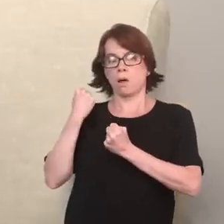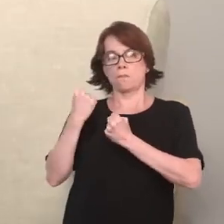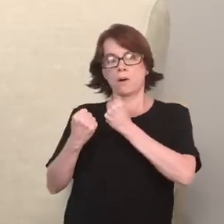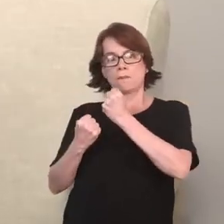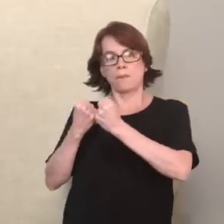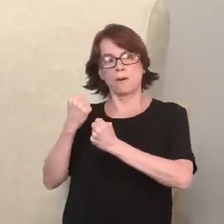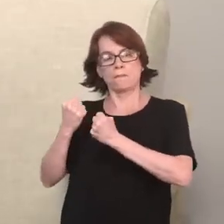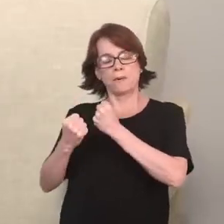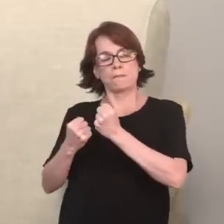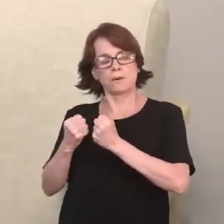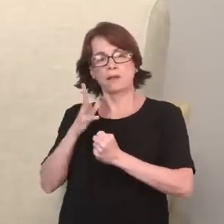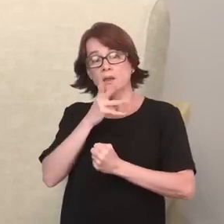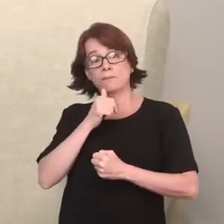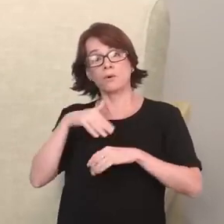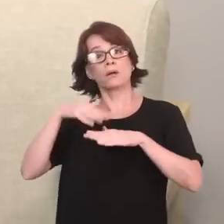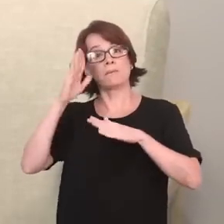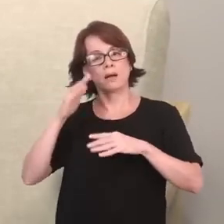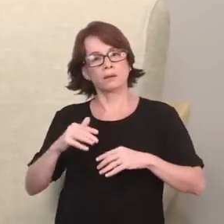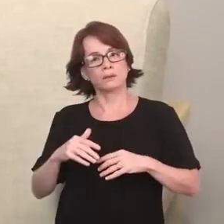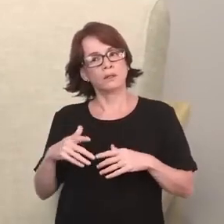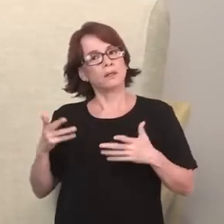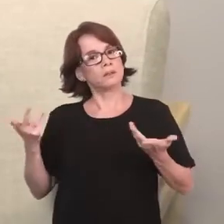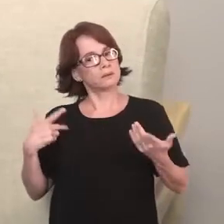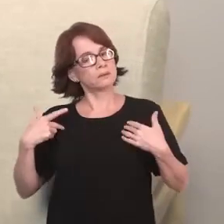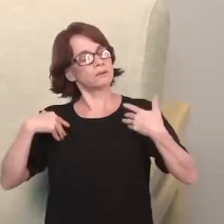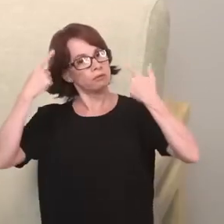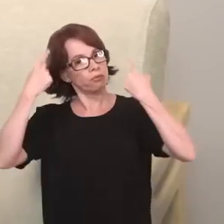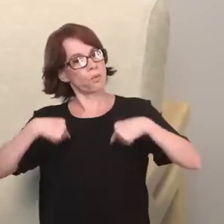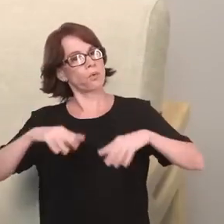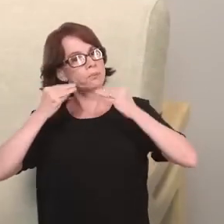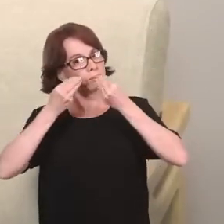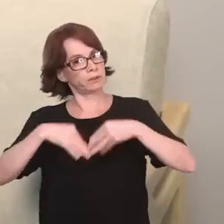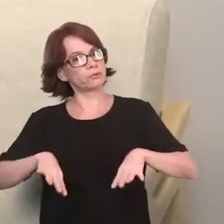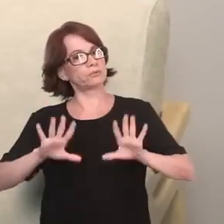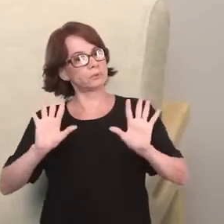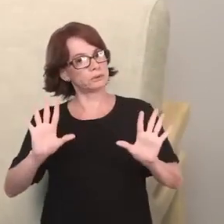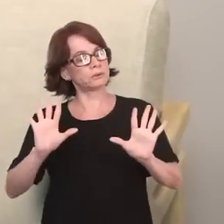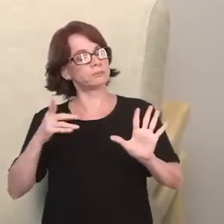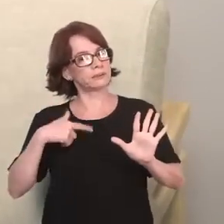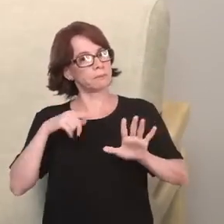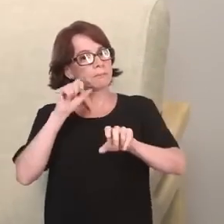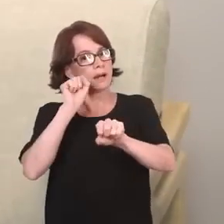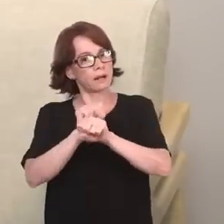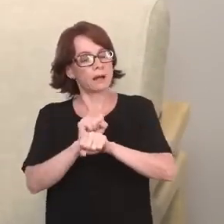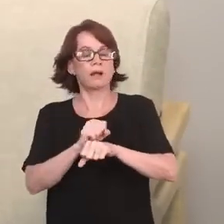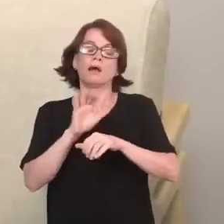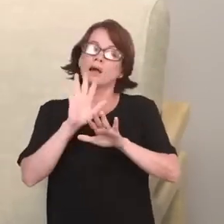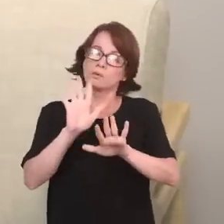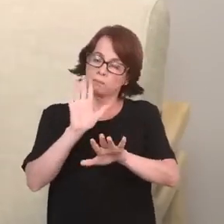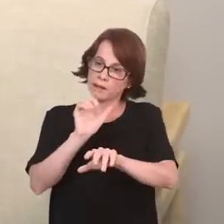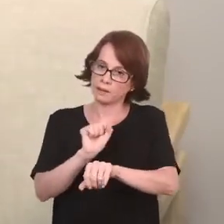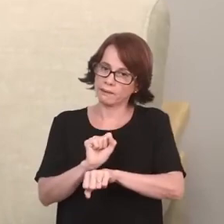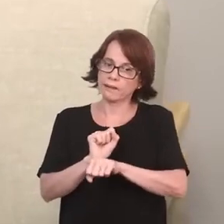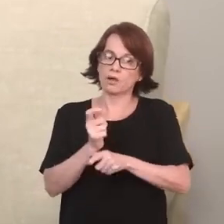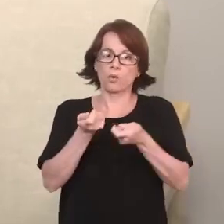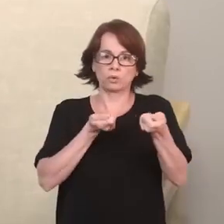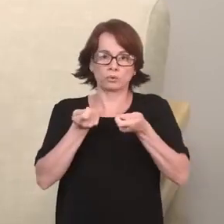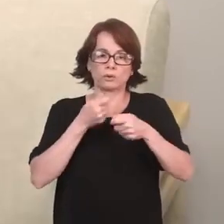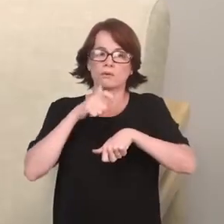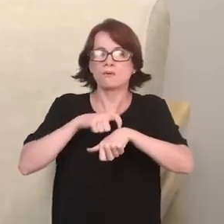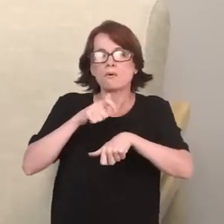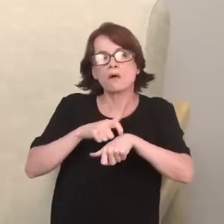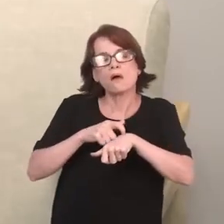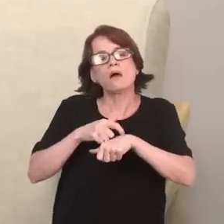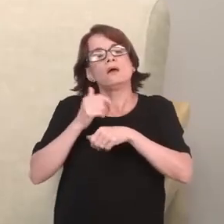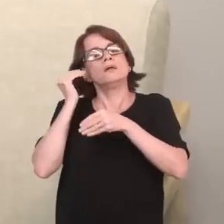muito tempo. Você fala, isso não vai dar certo, né? Aí comecei a malhar, aí comecei a cuidar mais da alimentação,